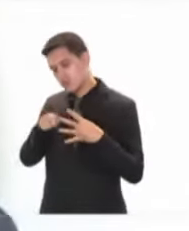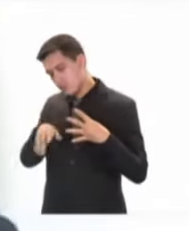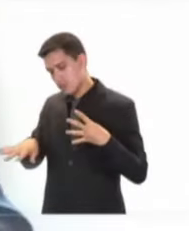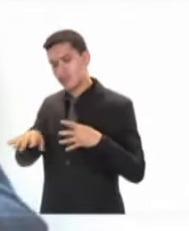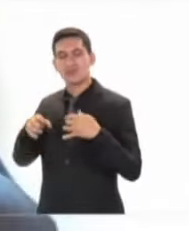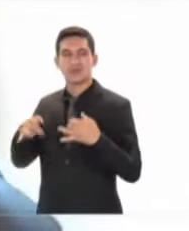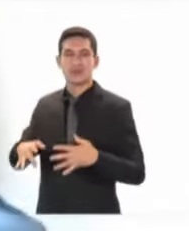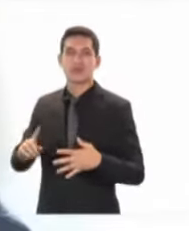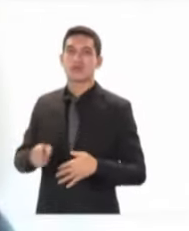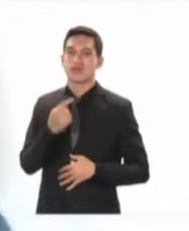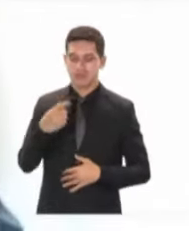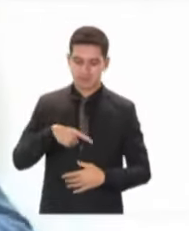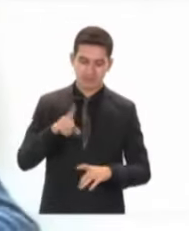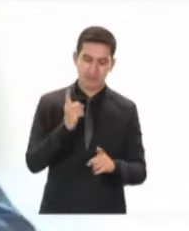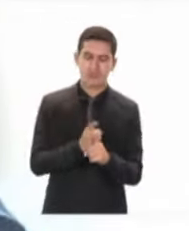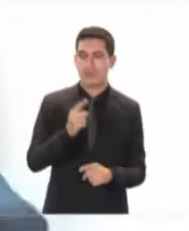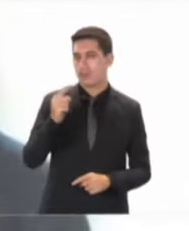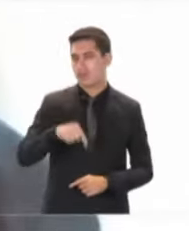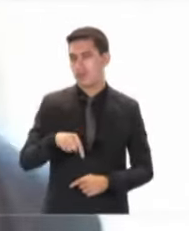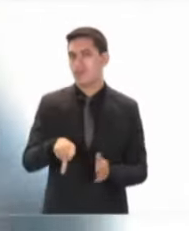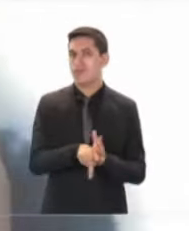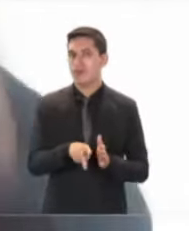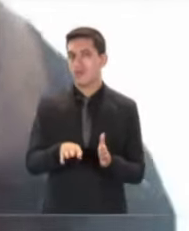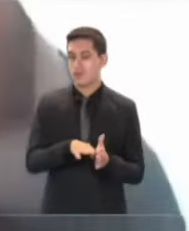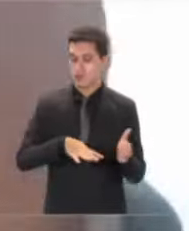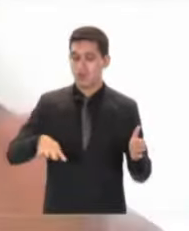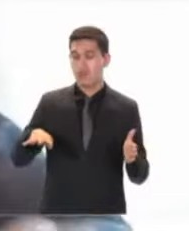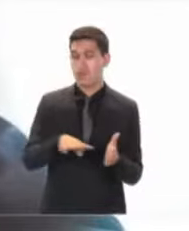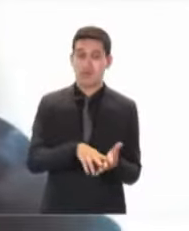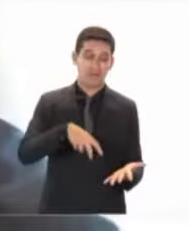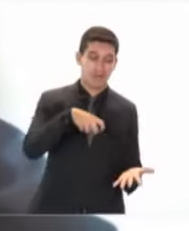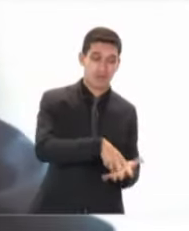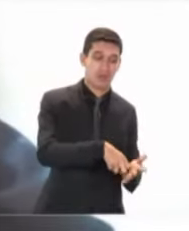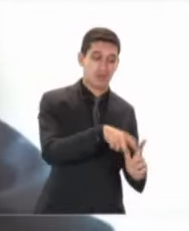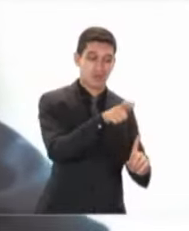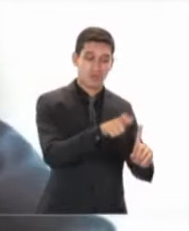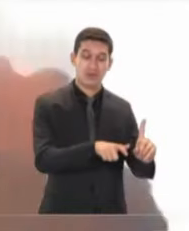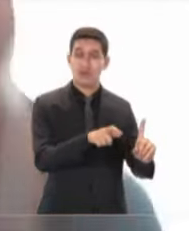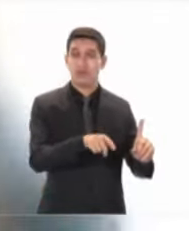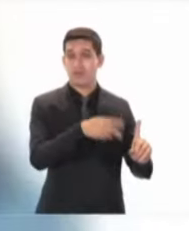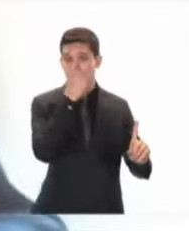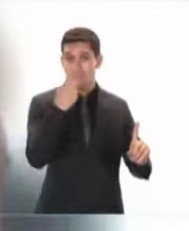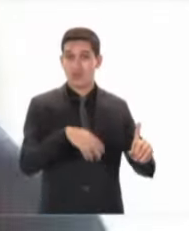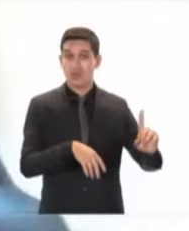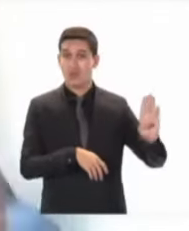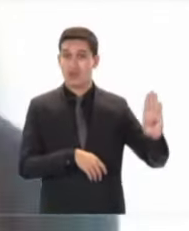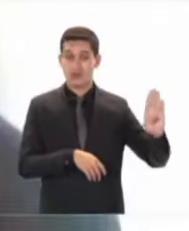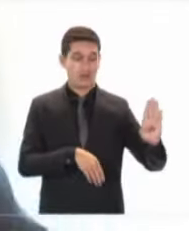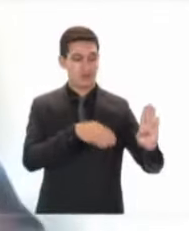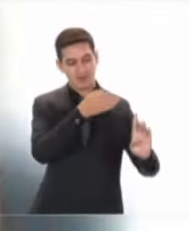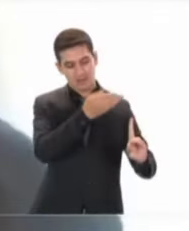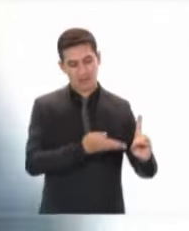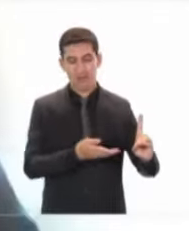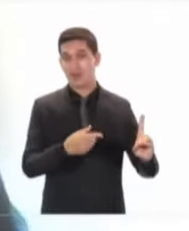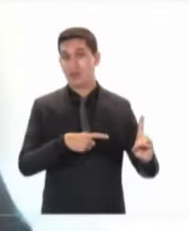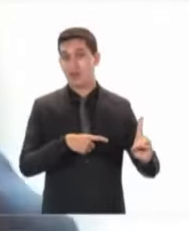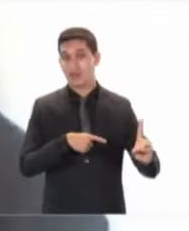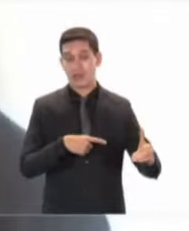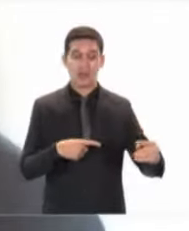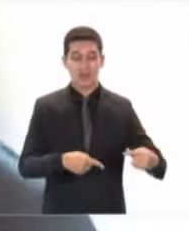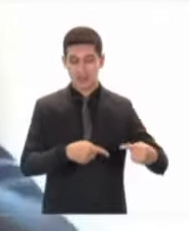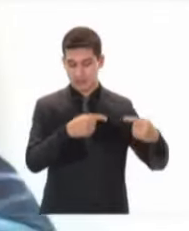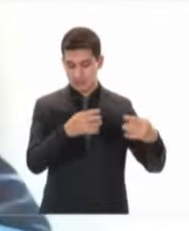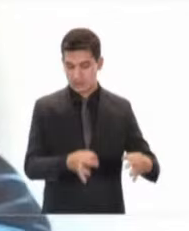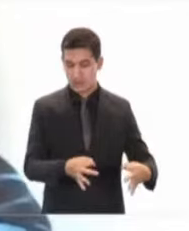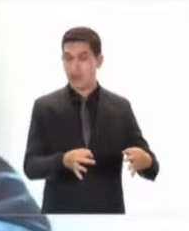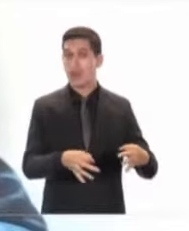nós estamos diante de uma situação em que o regional puniu a conduta de um candidato que agiu em conformidade com uma